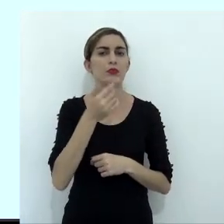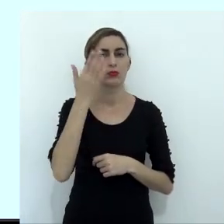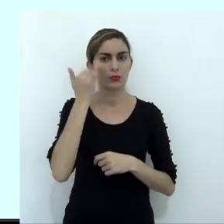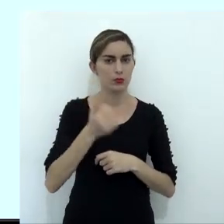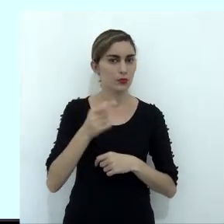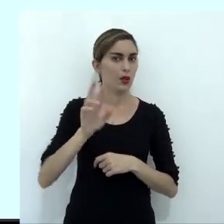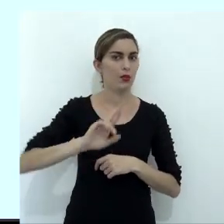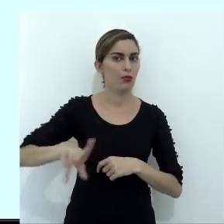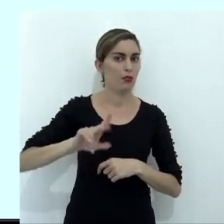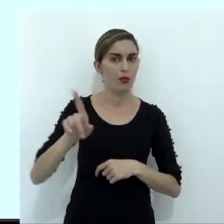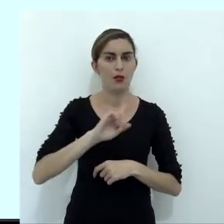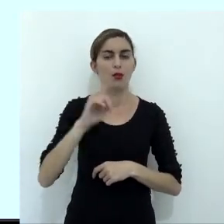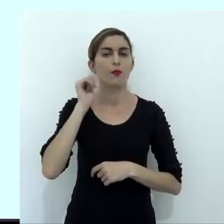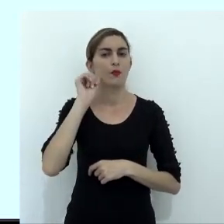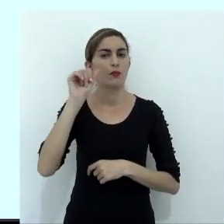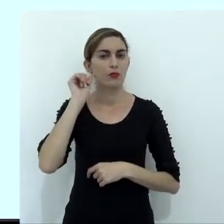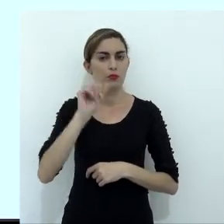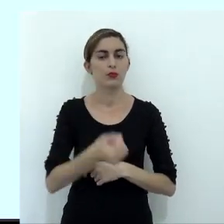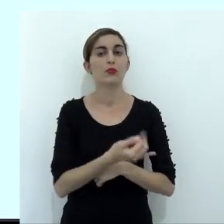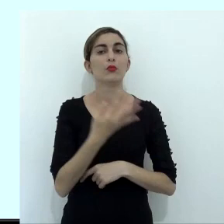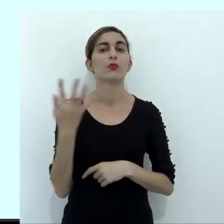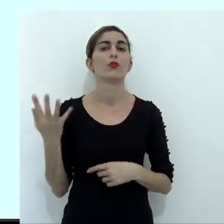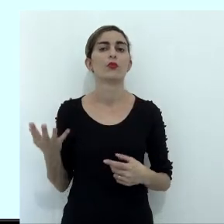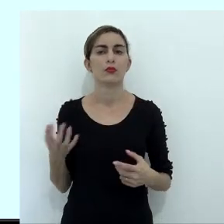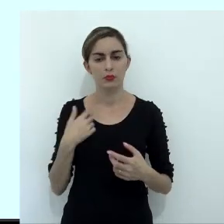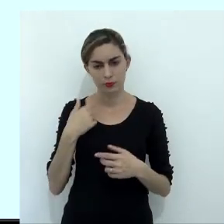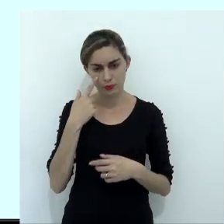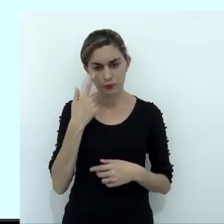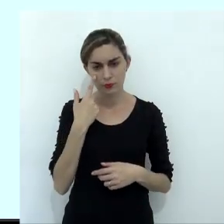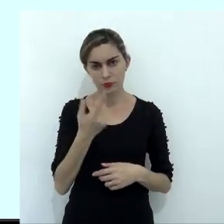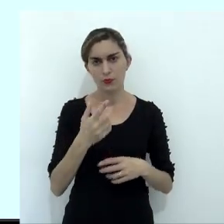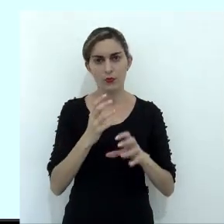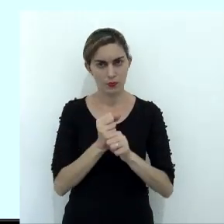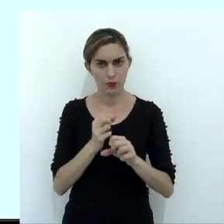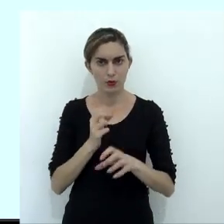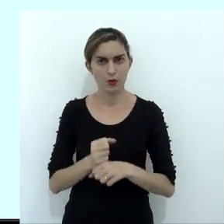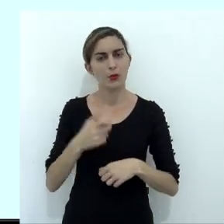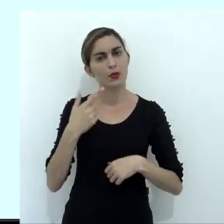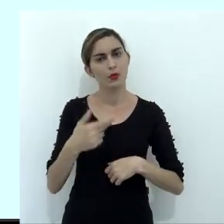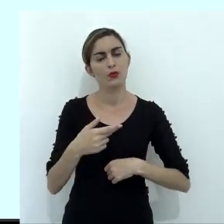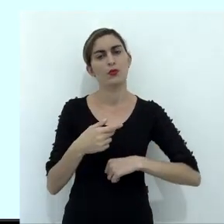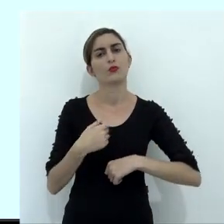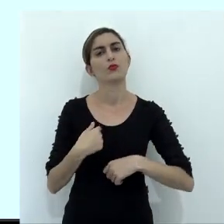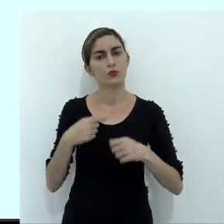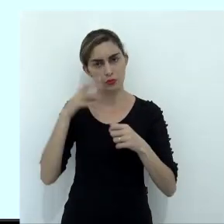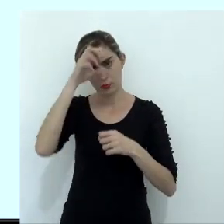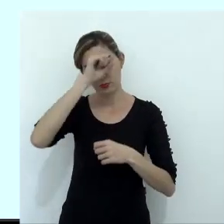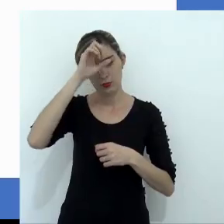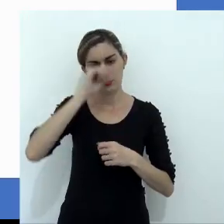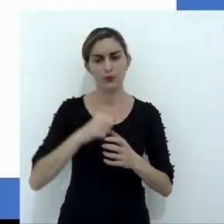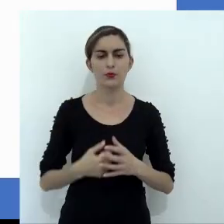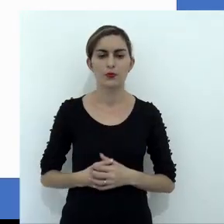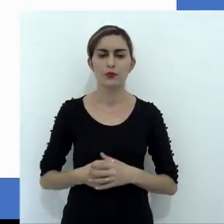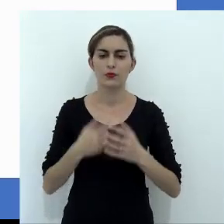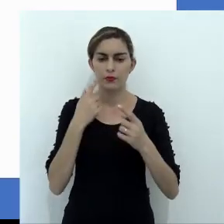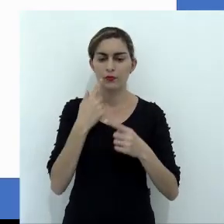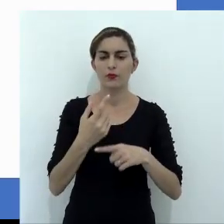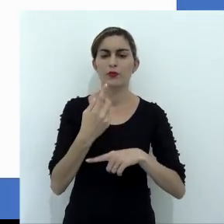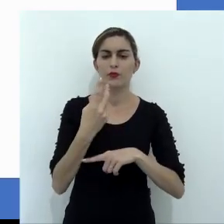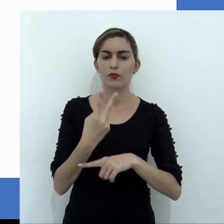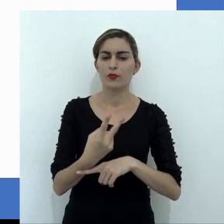saber? Não. Ele quer saber a quantidade de mulheres. Mas vamos lá, vamos fazer o cálculo da mesma forma que a gente já aprendeu, tá? Vamos calcular